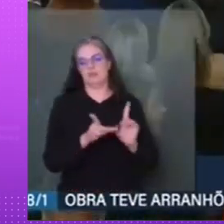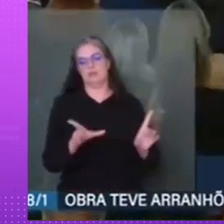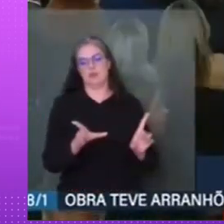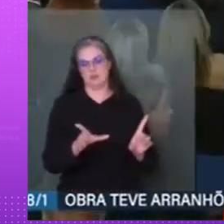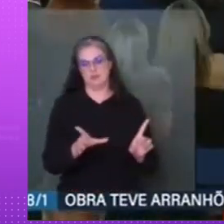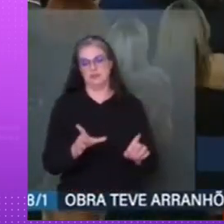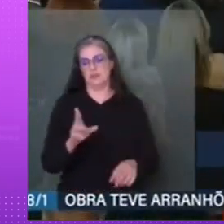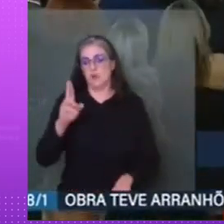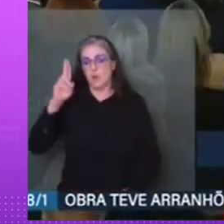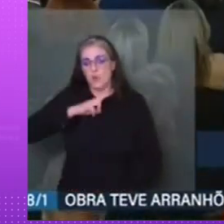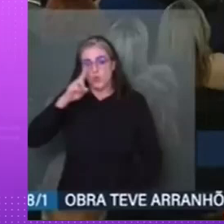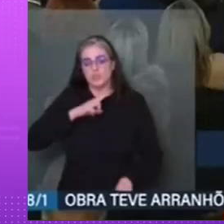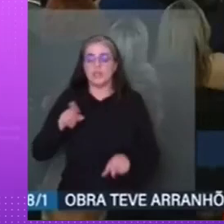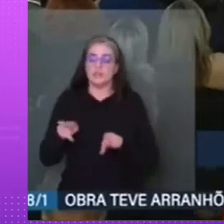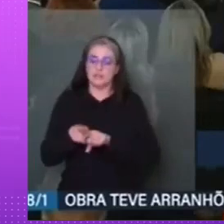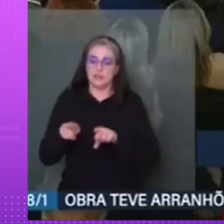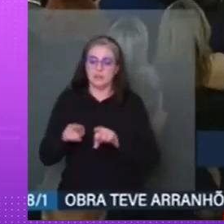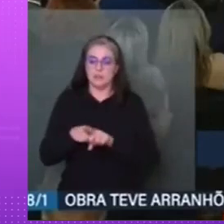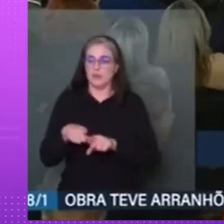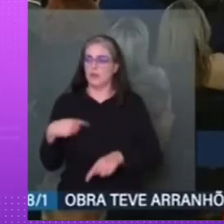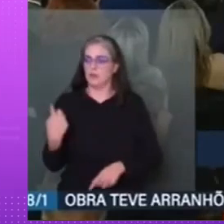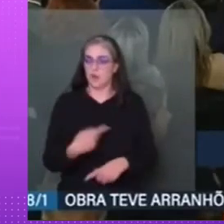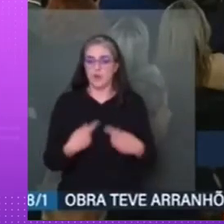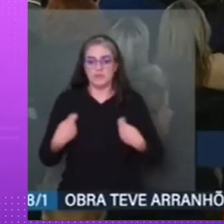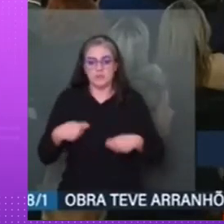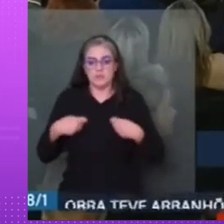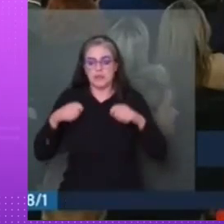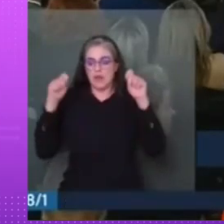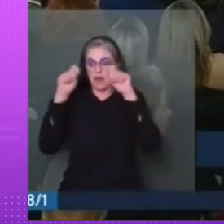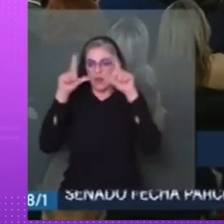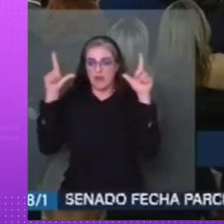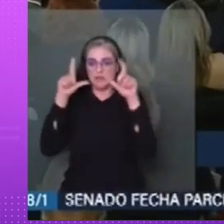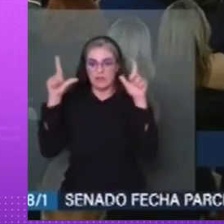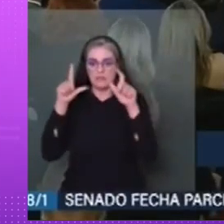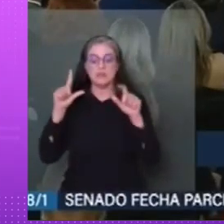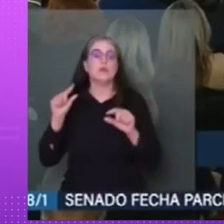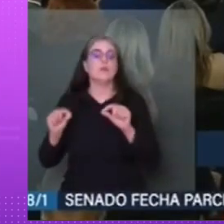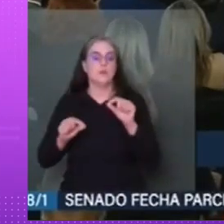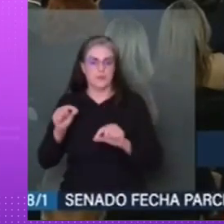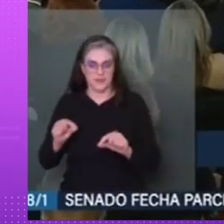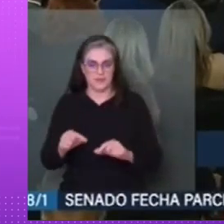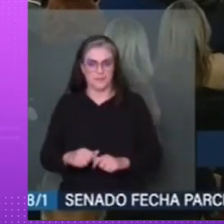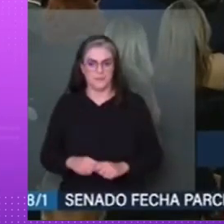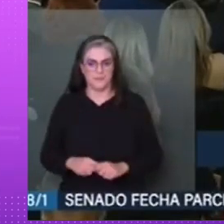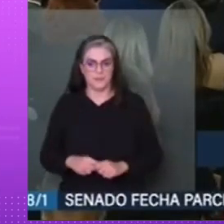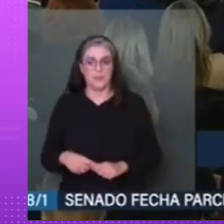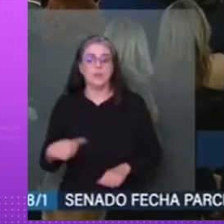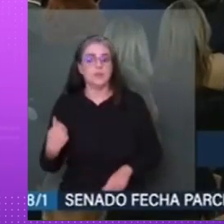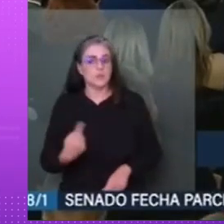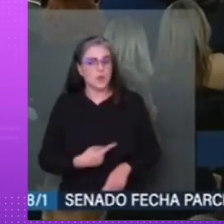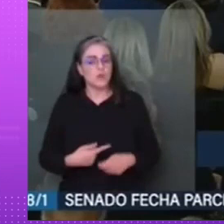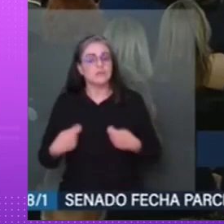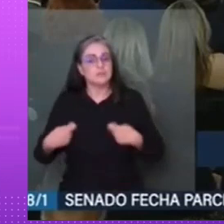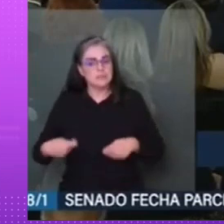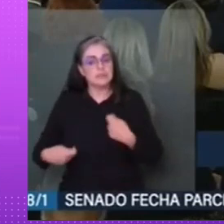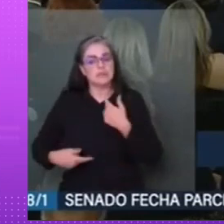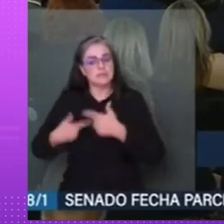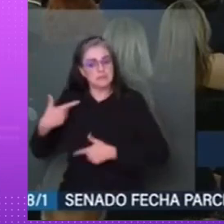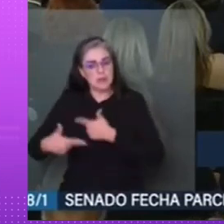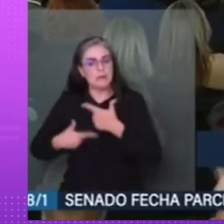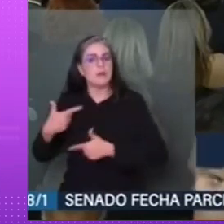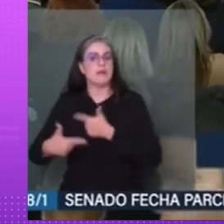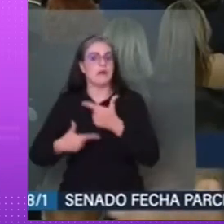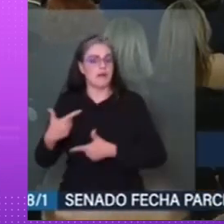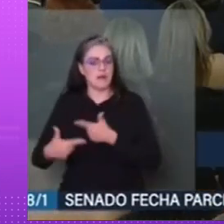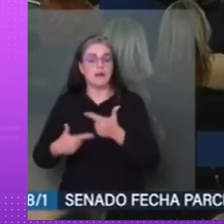tudo muda, de repente há um fato novo, de repente alguém faz alguma releitura, e o 8 de janeiro está muito quente ainda no limiar